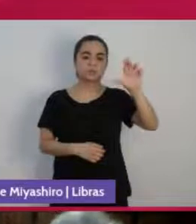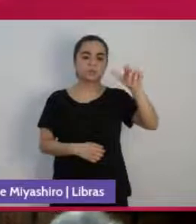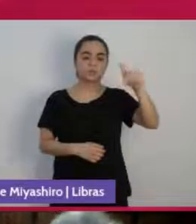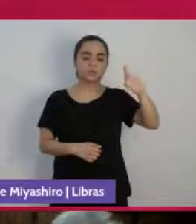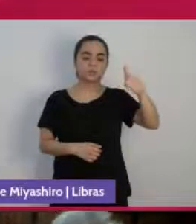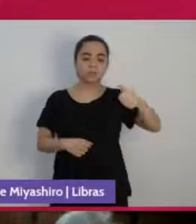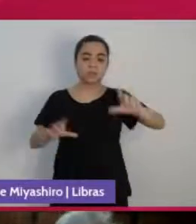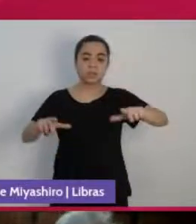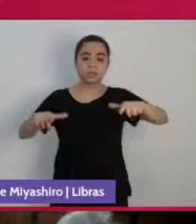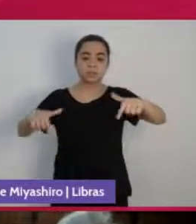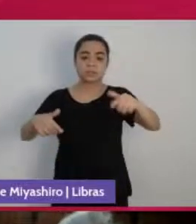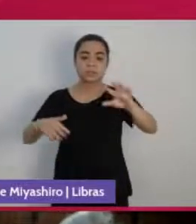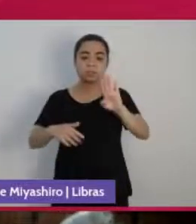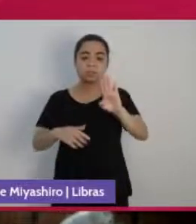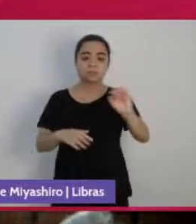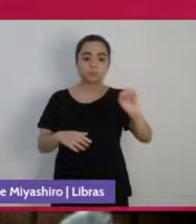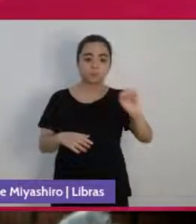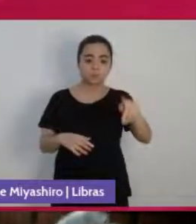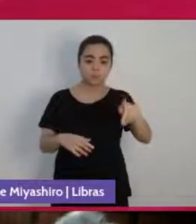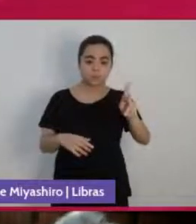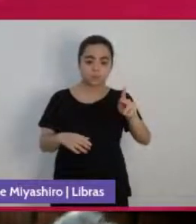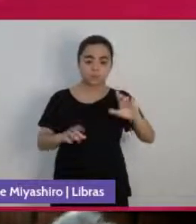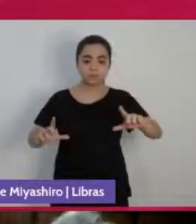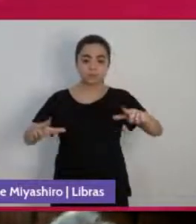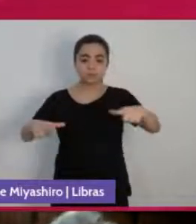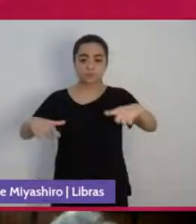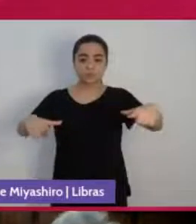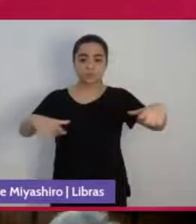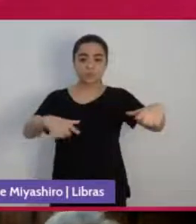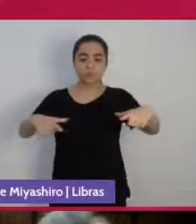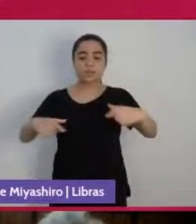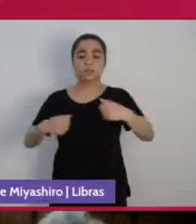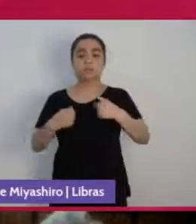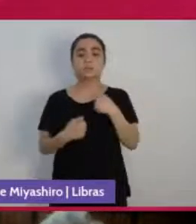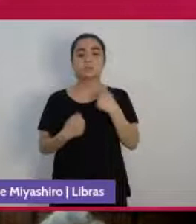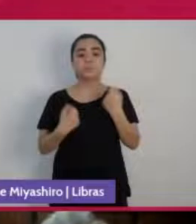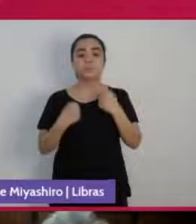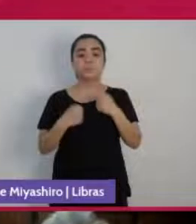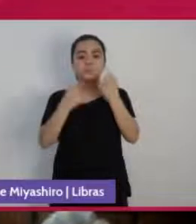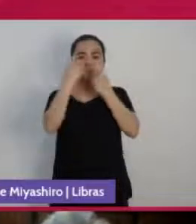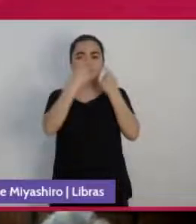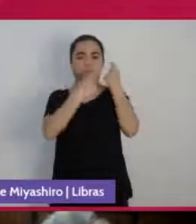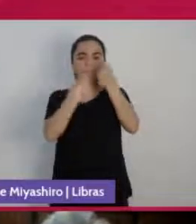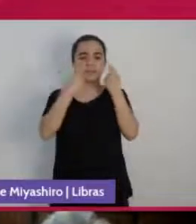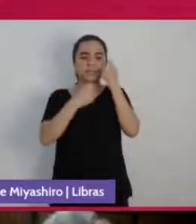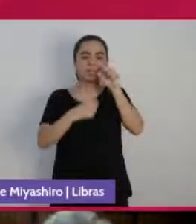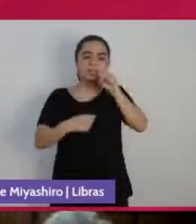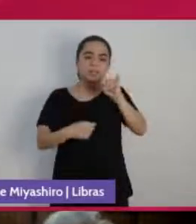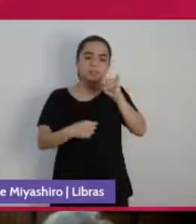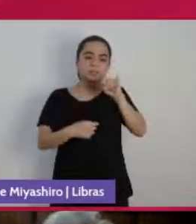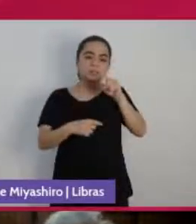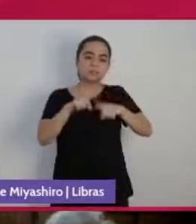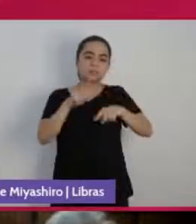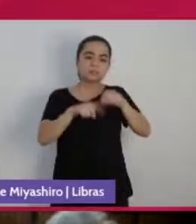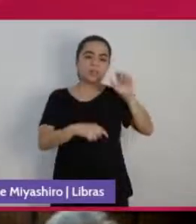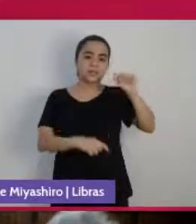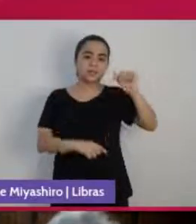book, e eu tenho que me preocupar somente se o equipamento for analógico, se